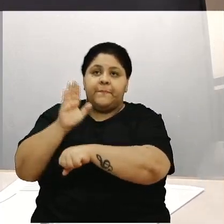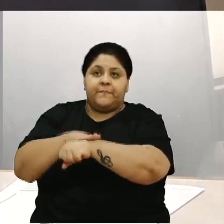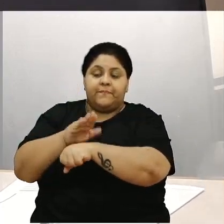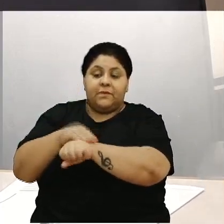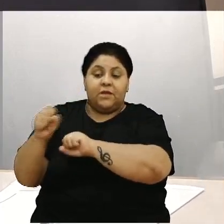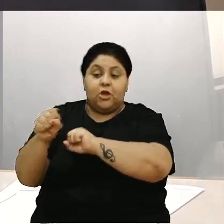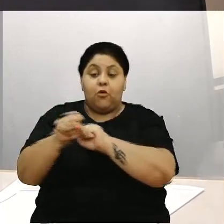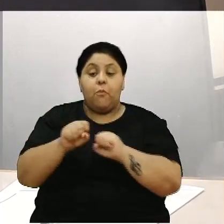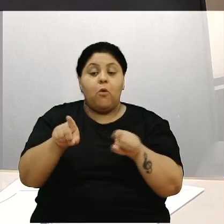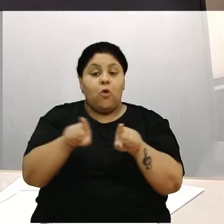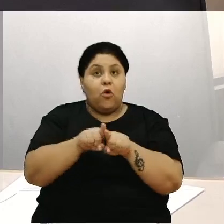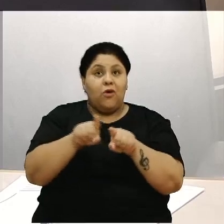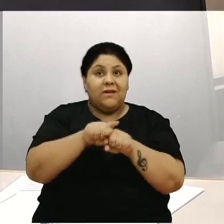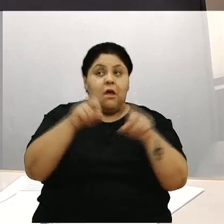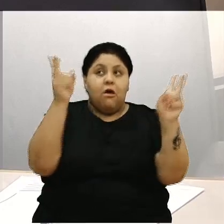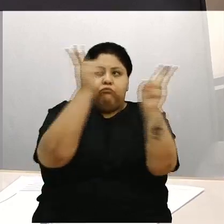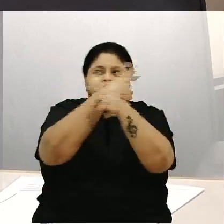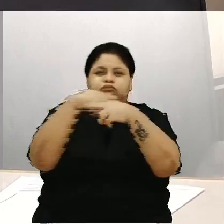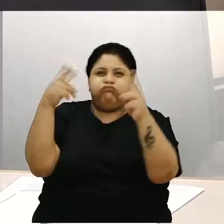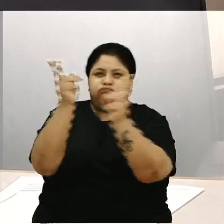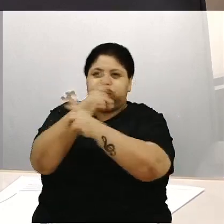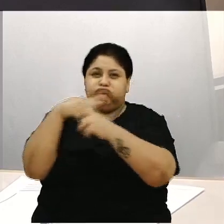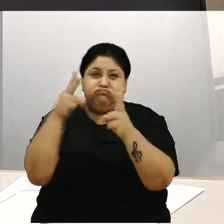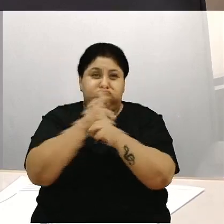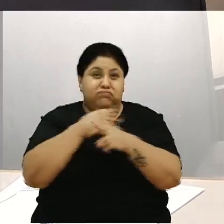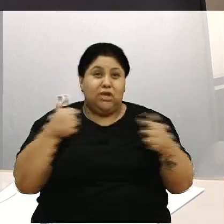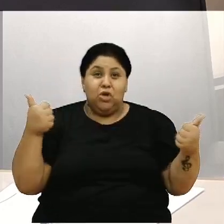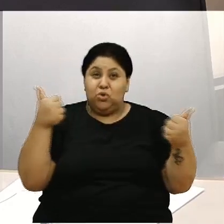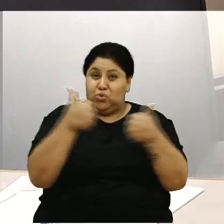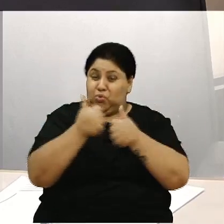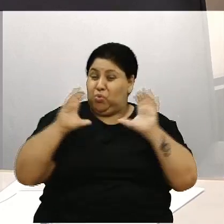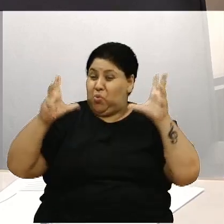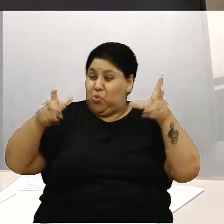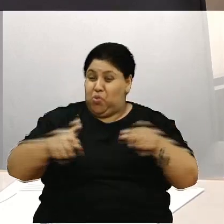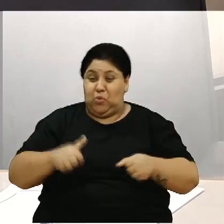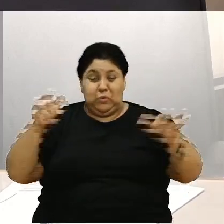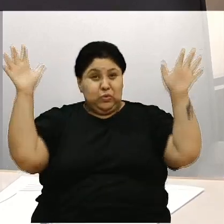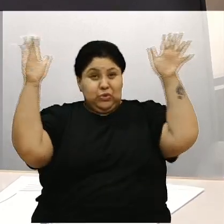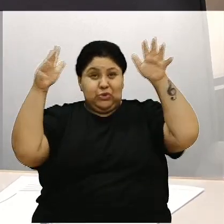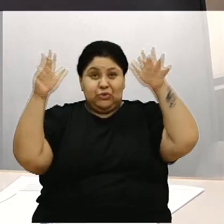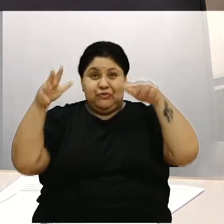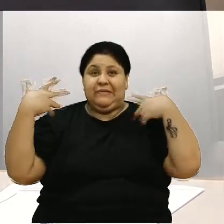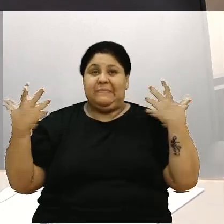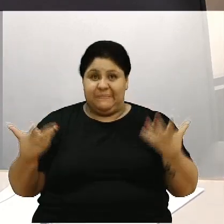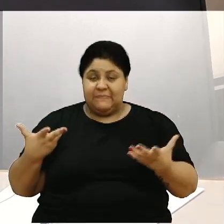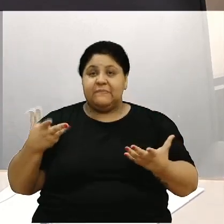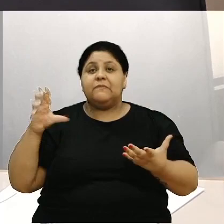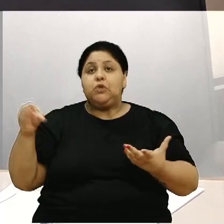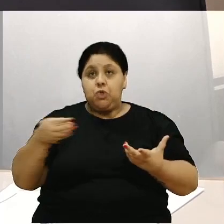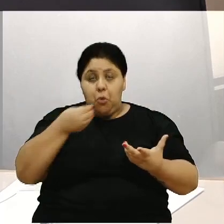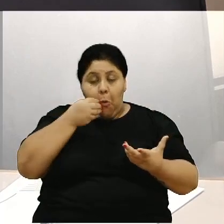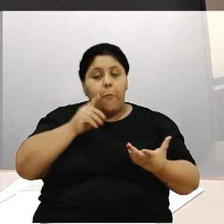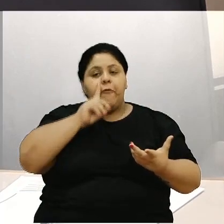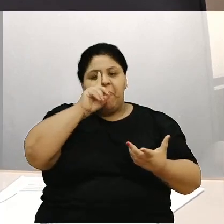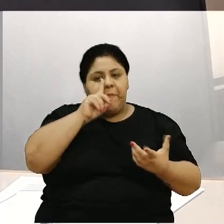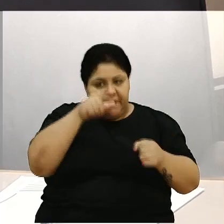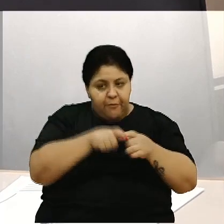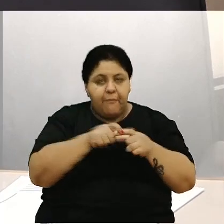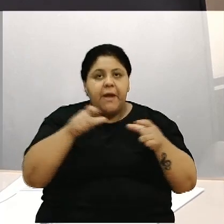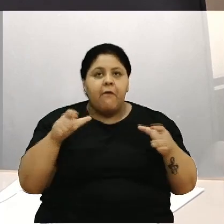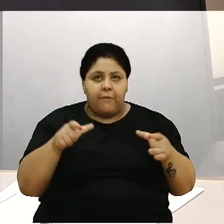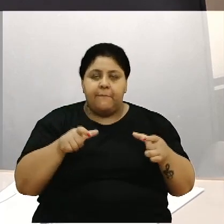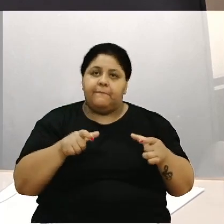pode haver também um vendaval junto com tudo isso que nós já estamos passando. Certamente o risco vai ser ainda maior,